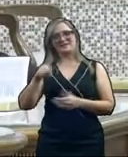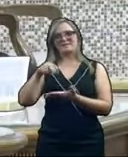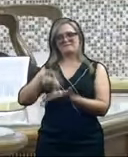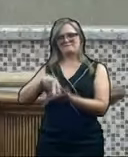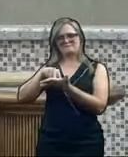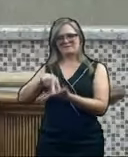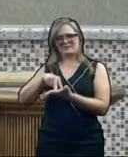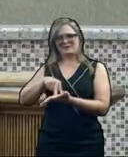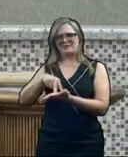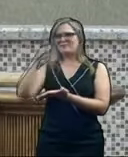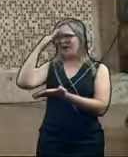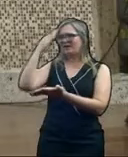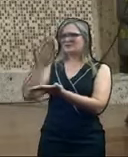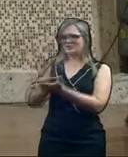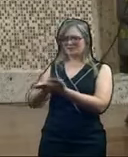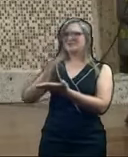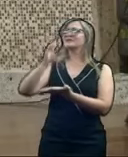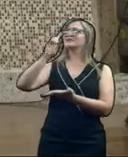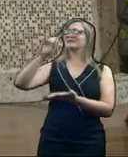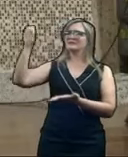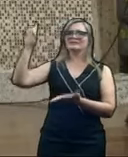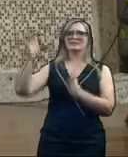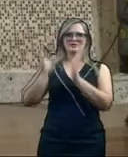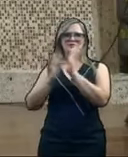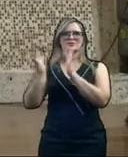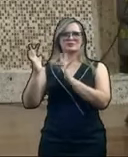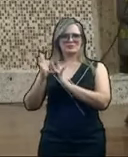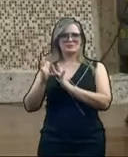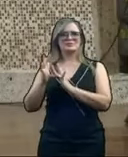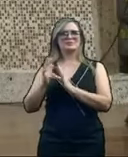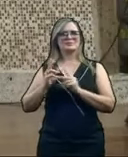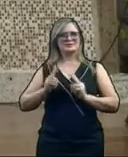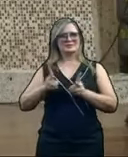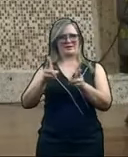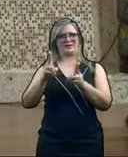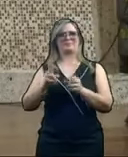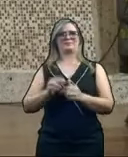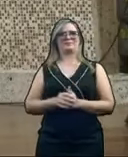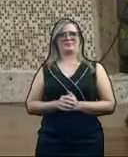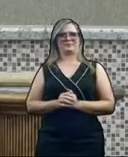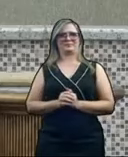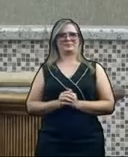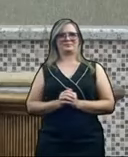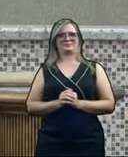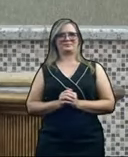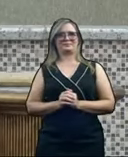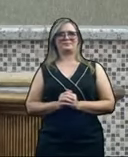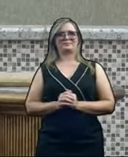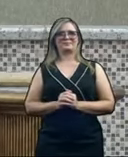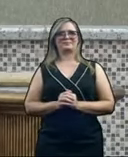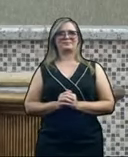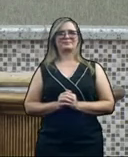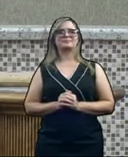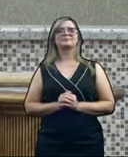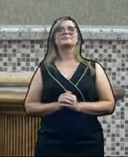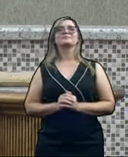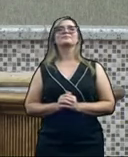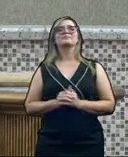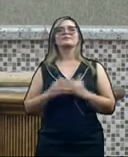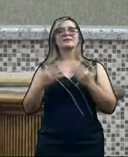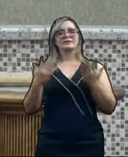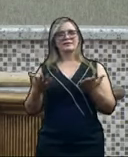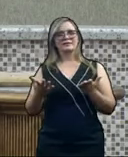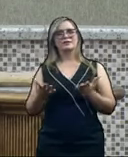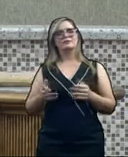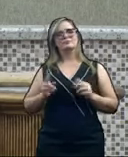firme busque conselhos as fontes certas para tomar decisões certas e e toda